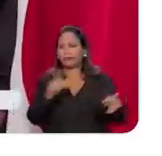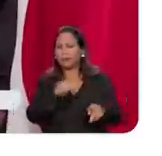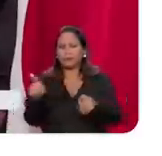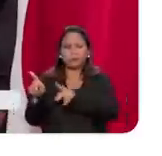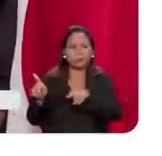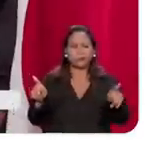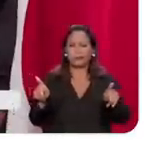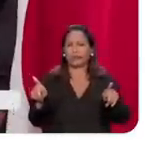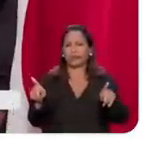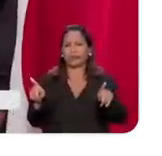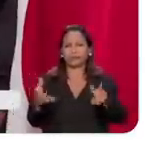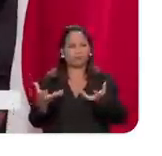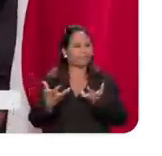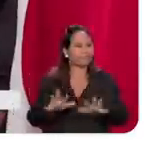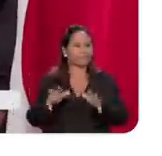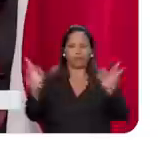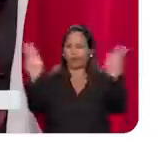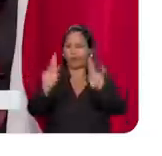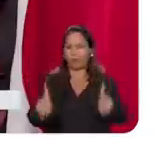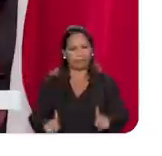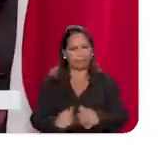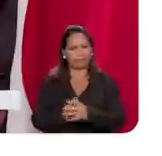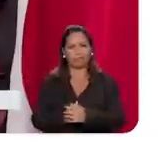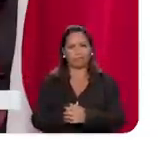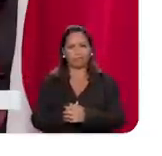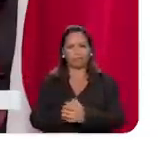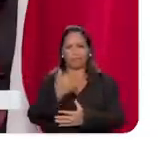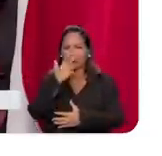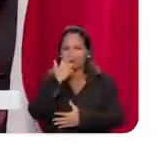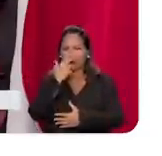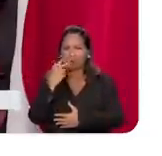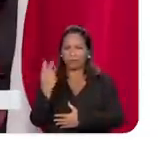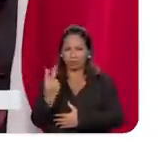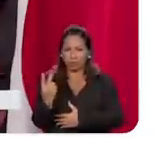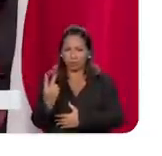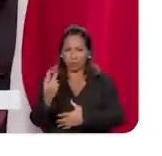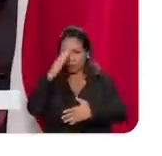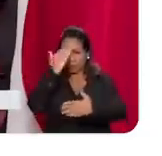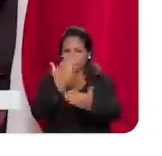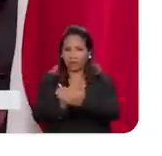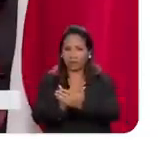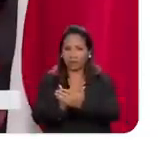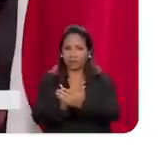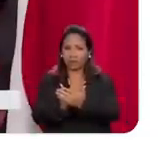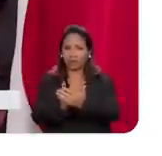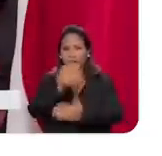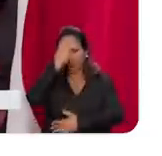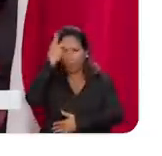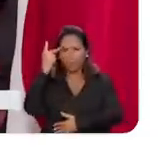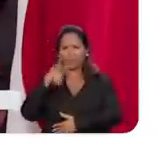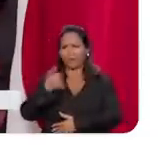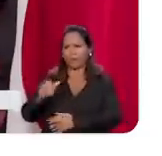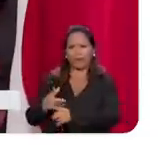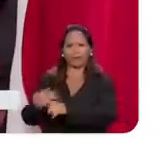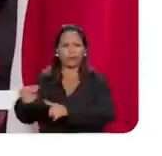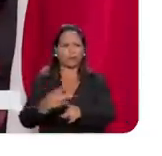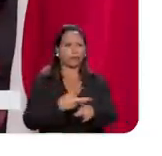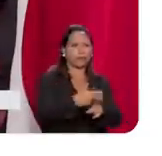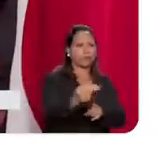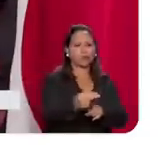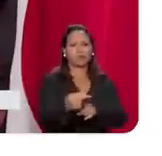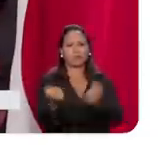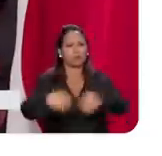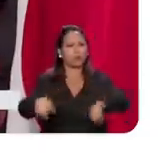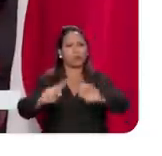a imparcialidade Acabou então o cara foi até hoje é 7 não quis nem se encontrar com os leis que né briga ali